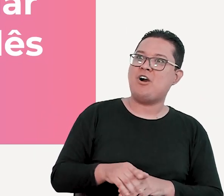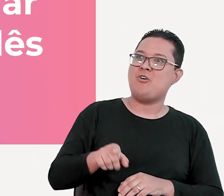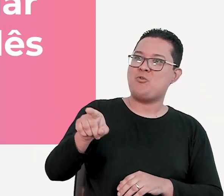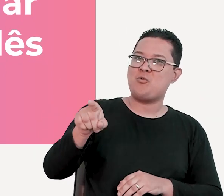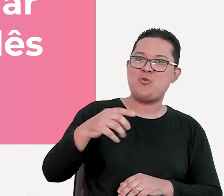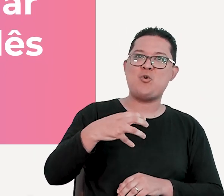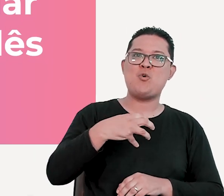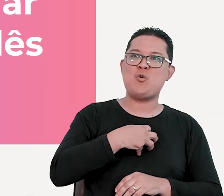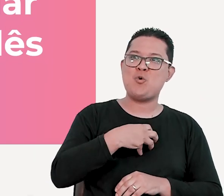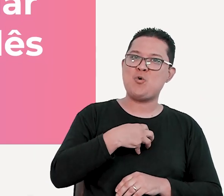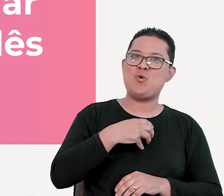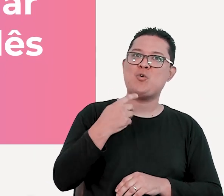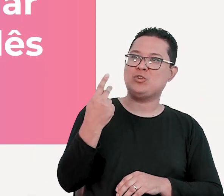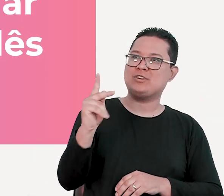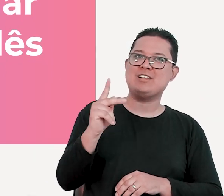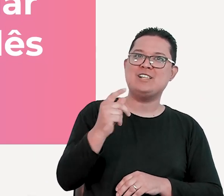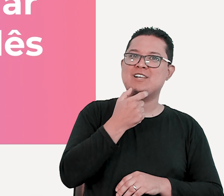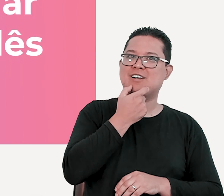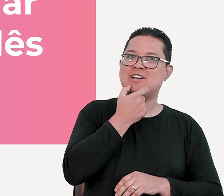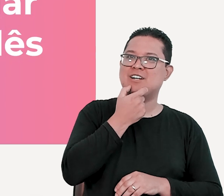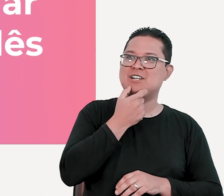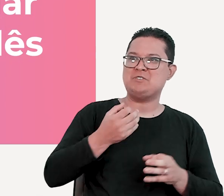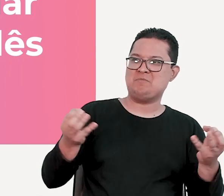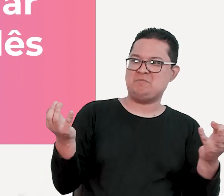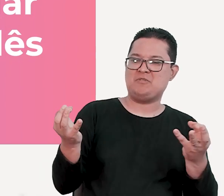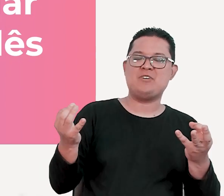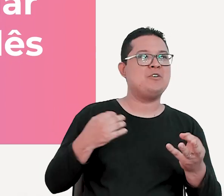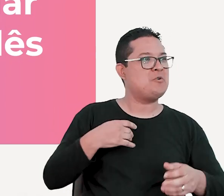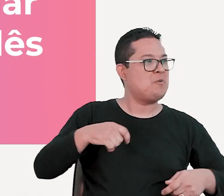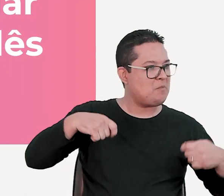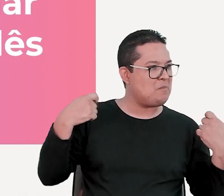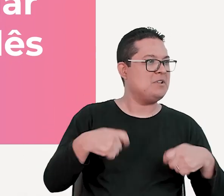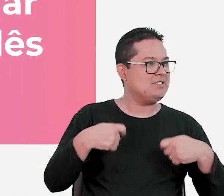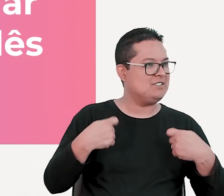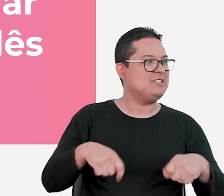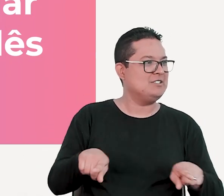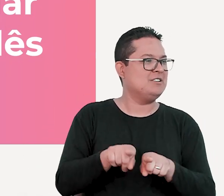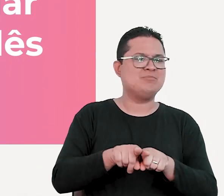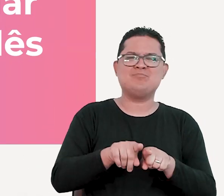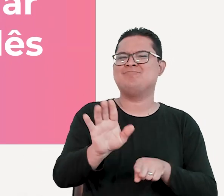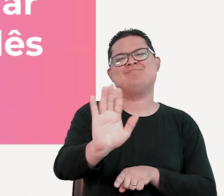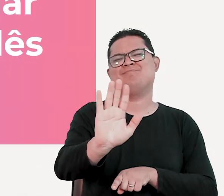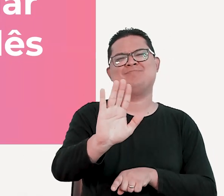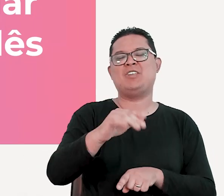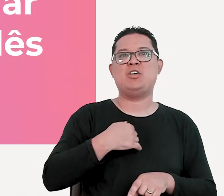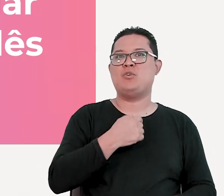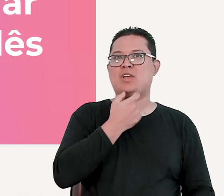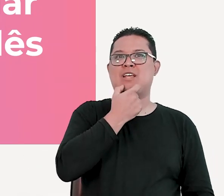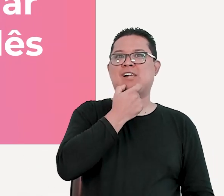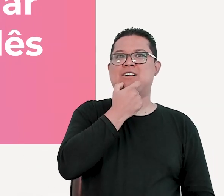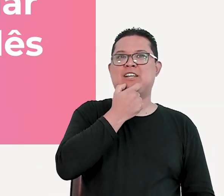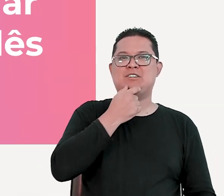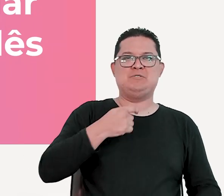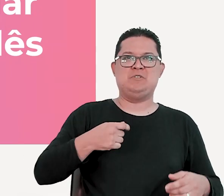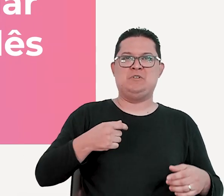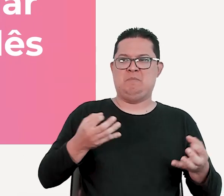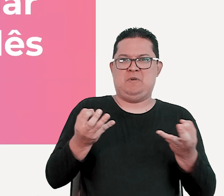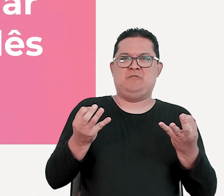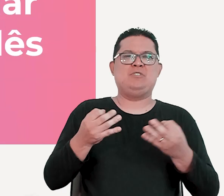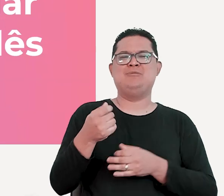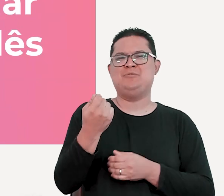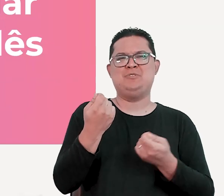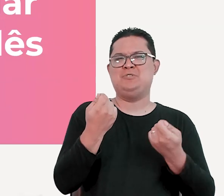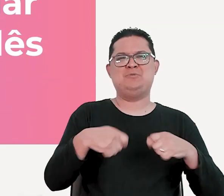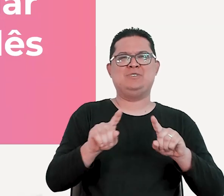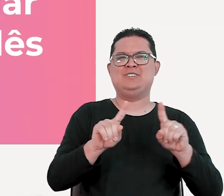inglês maravilhoso, perfeito. Não, não precisa, tá? Então, isso é um dos mitos. Eu, que trabalho com escrita, eu não preciso ter um